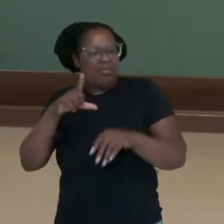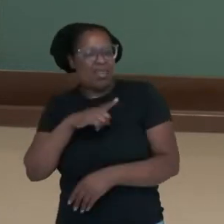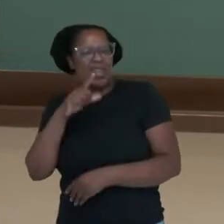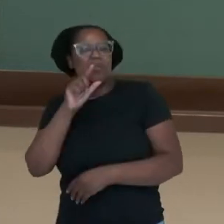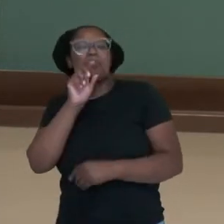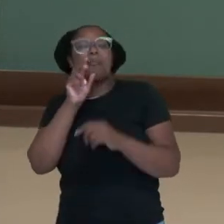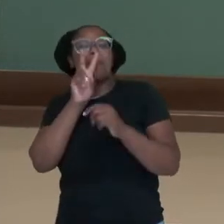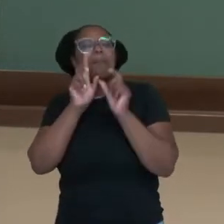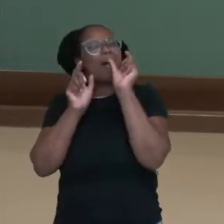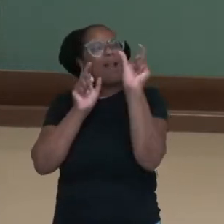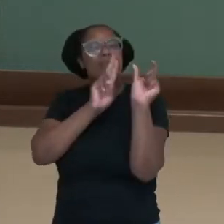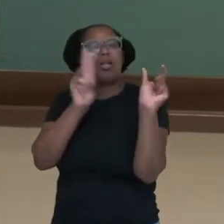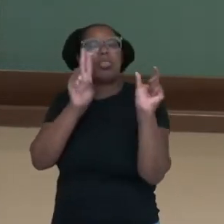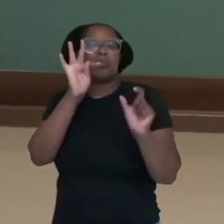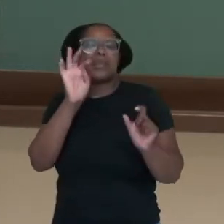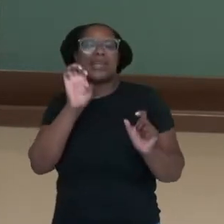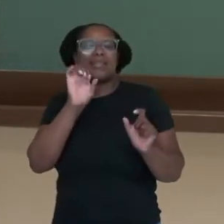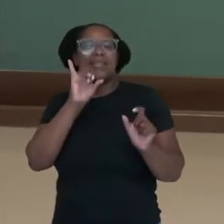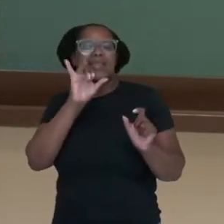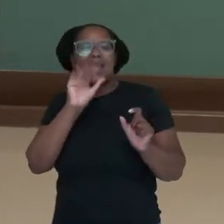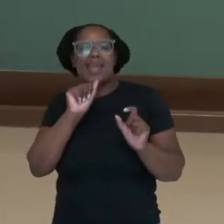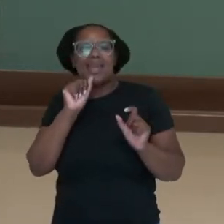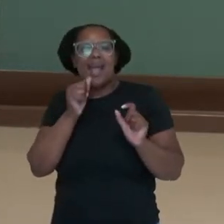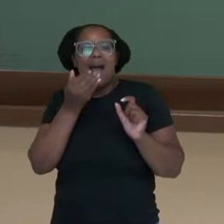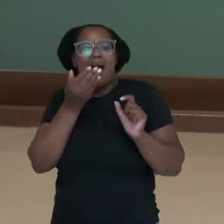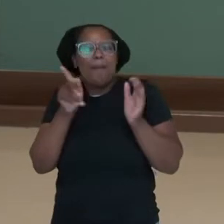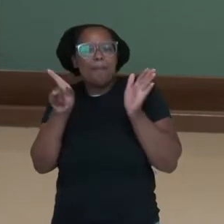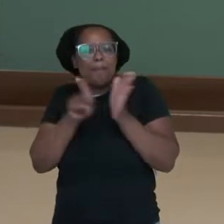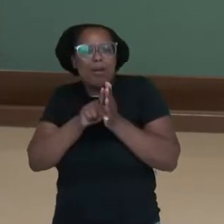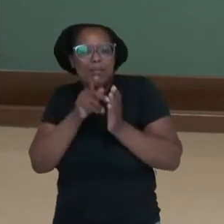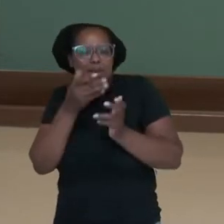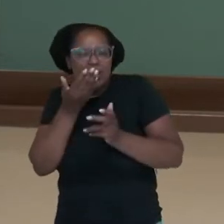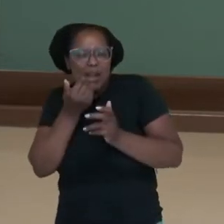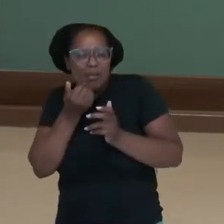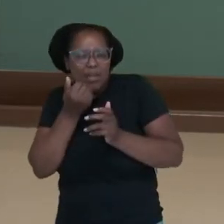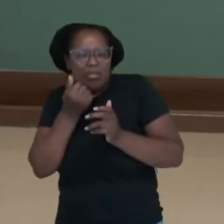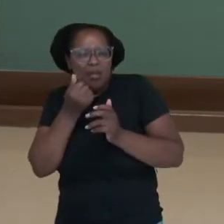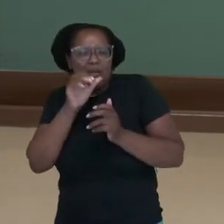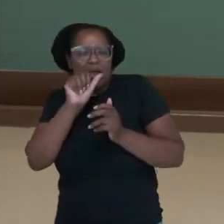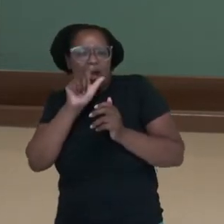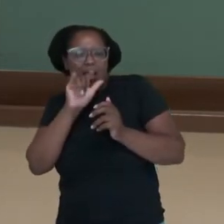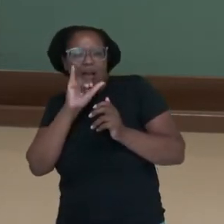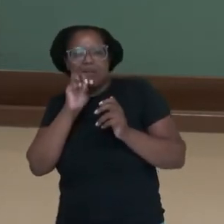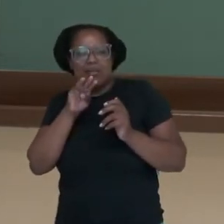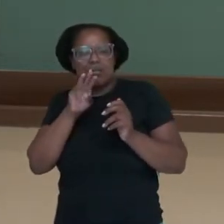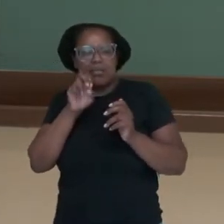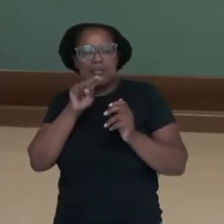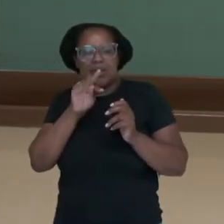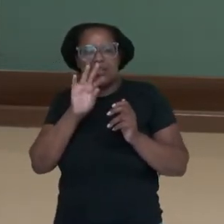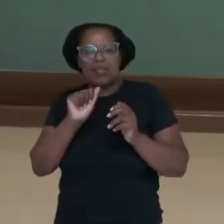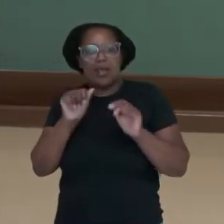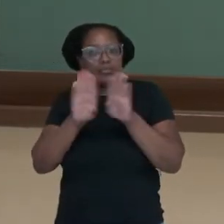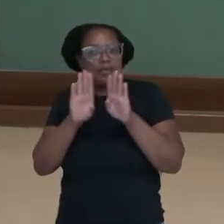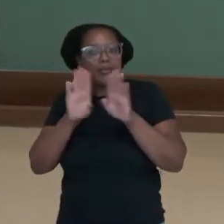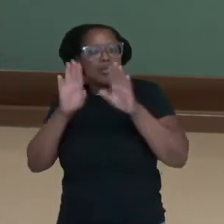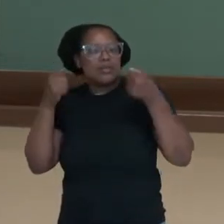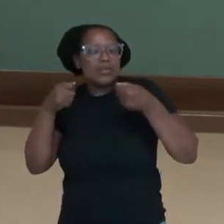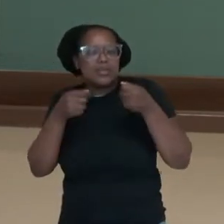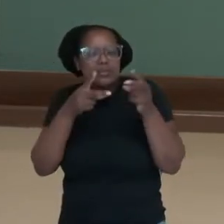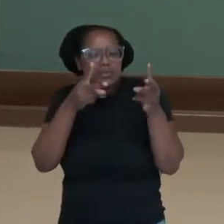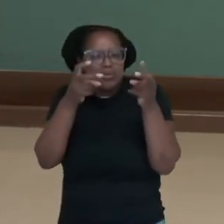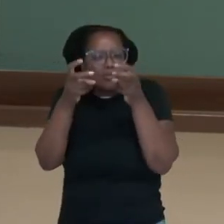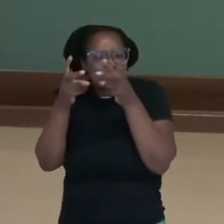Eu estou um pouco confuso. Calma, a gente vai ver isso durante a aula. Além disso, identificar e